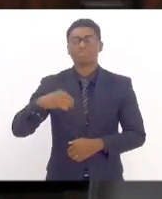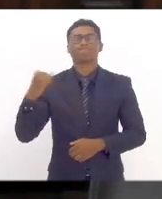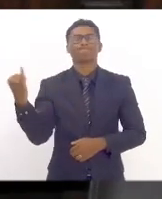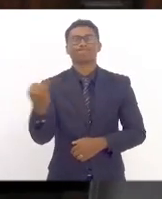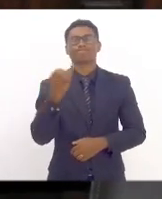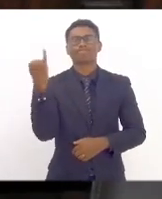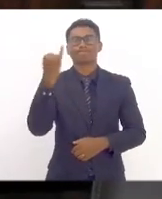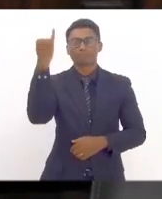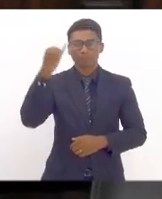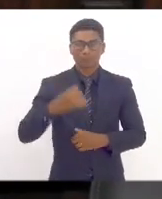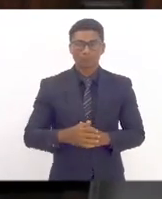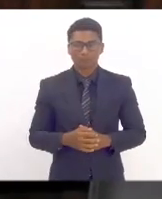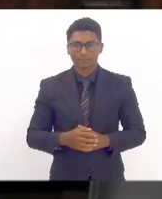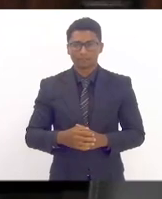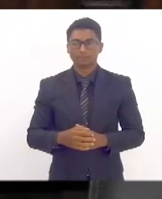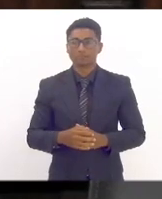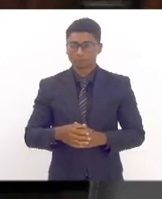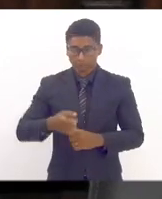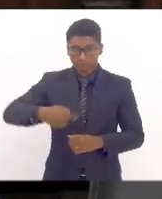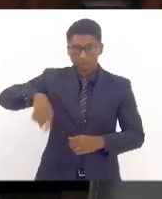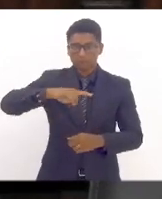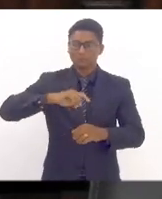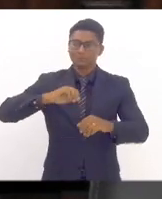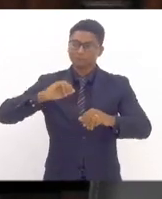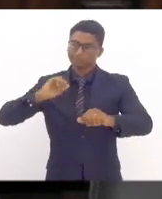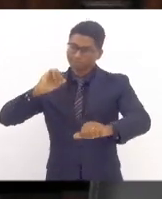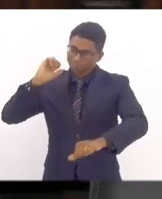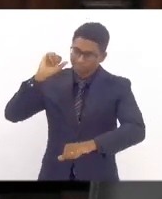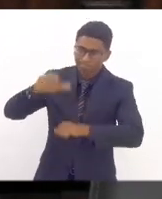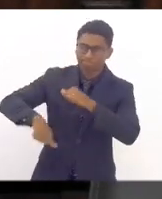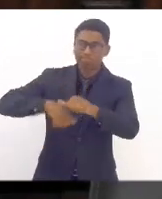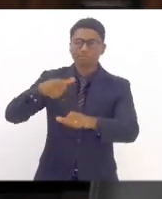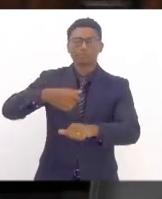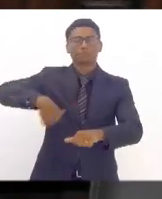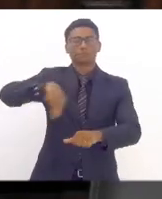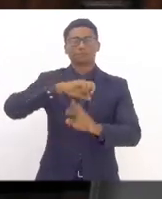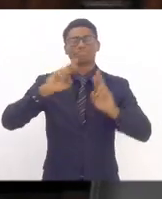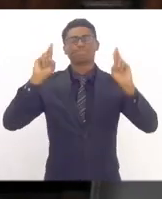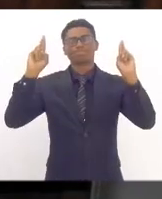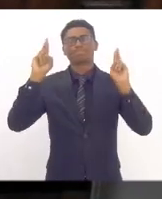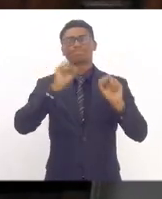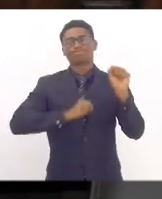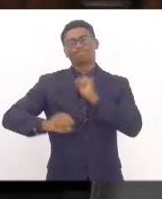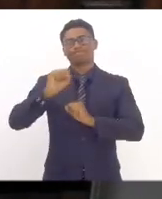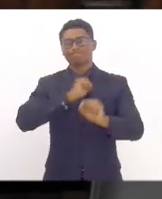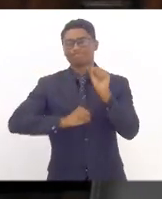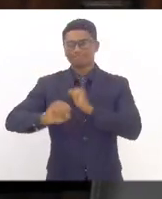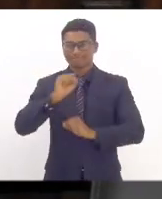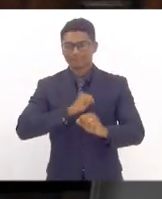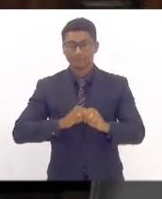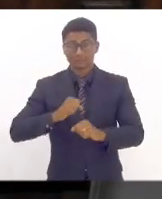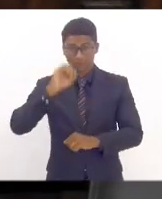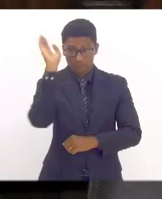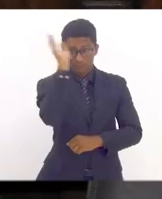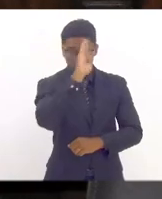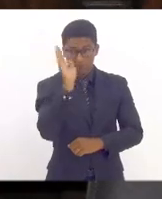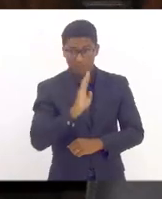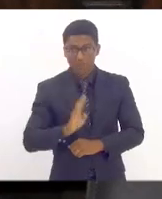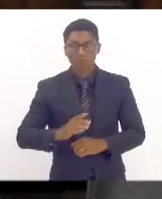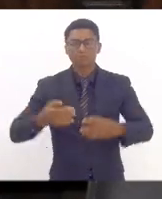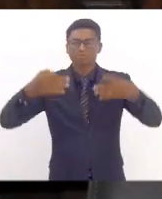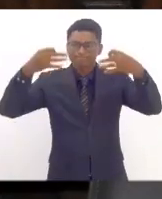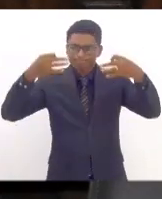que a edição da virada edição da renovação da Esperança do reencantamento para o Brasil mais justo